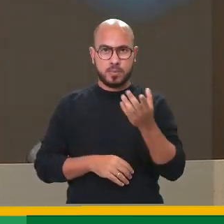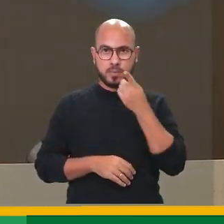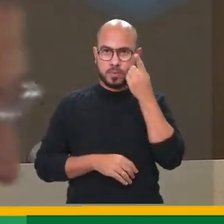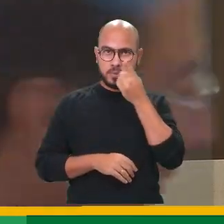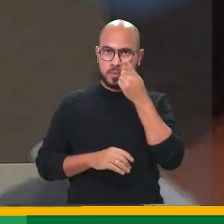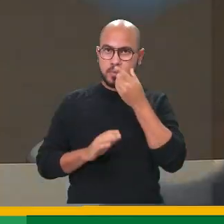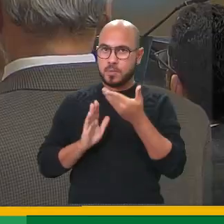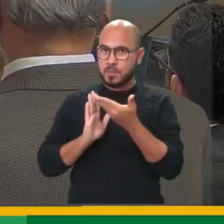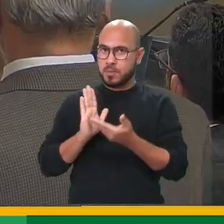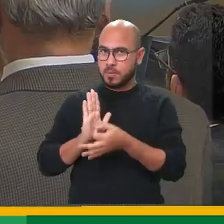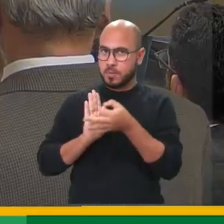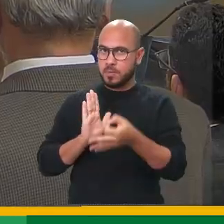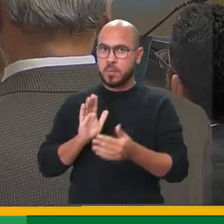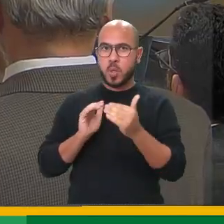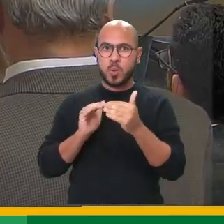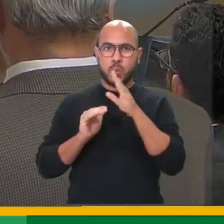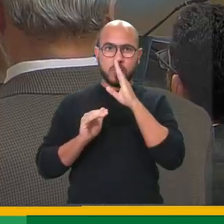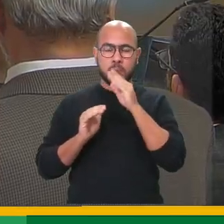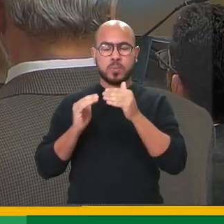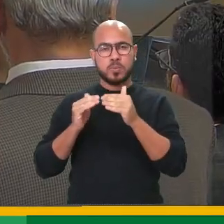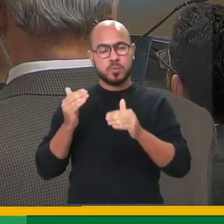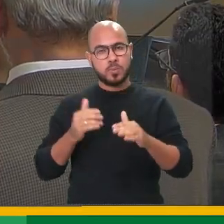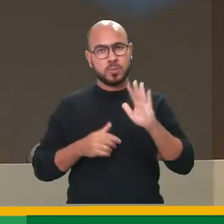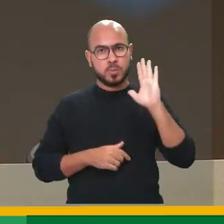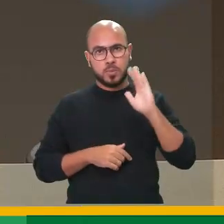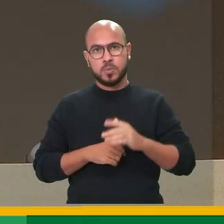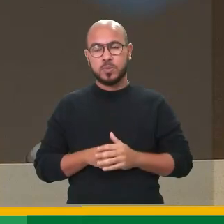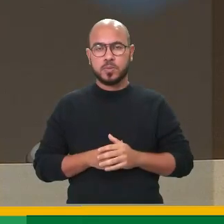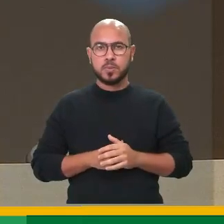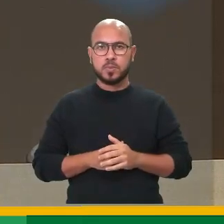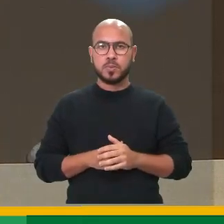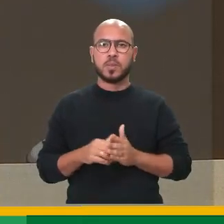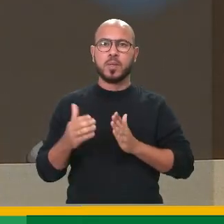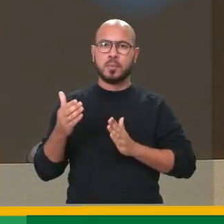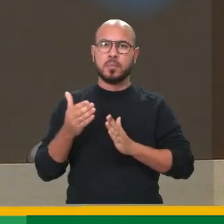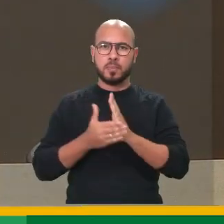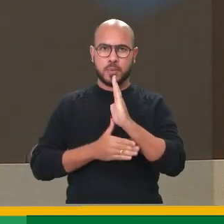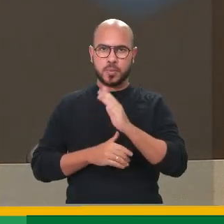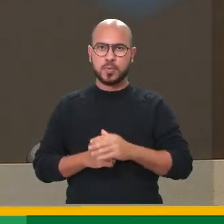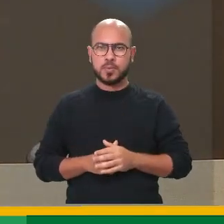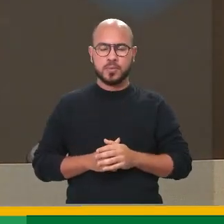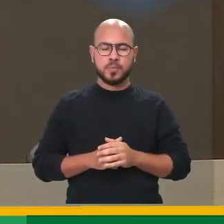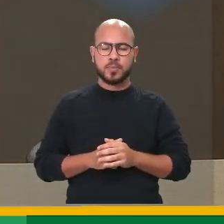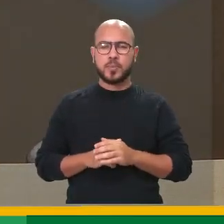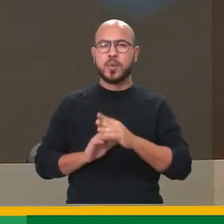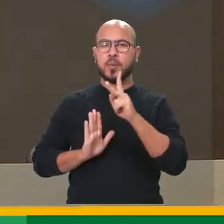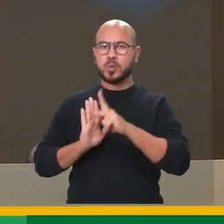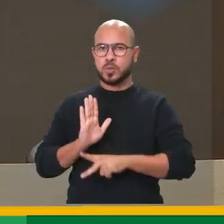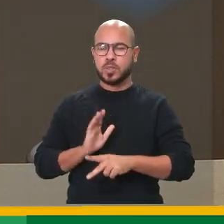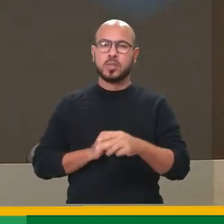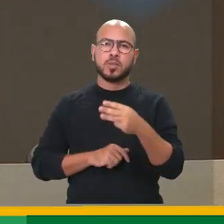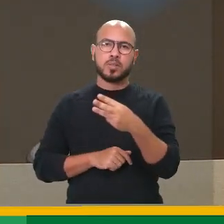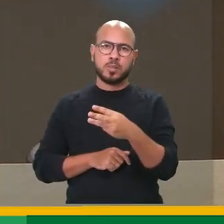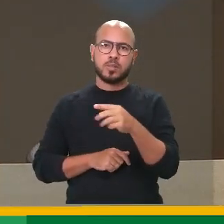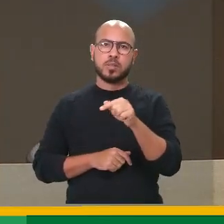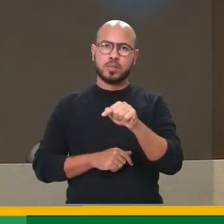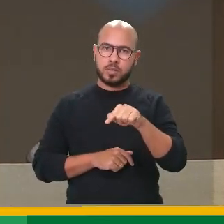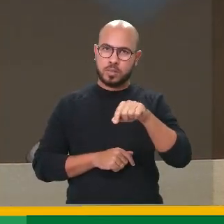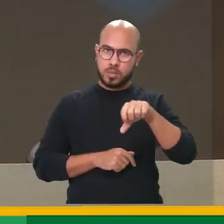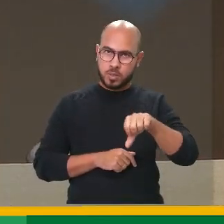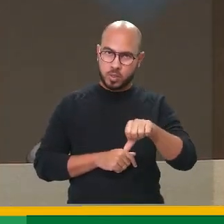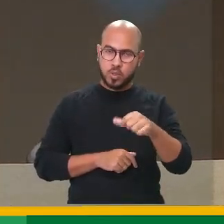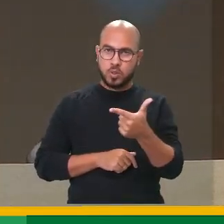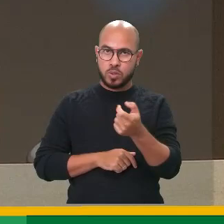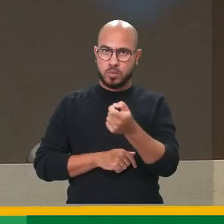do relator permanen Como estão os contratos que se manifestem aprovado processo 379/2021